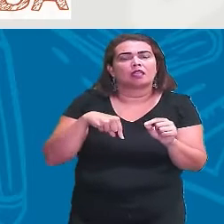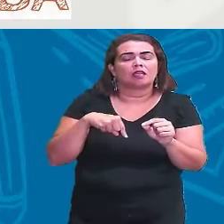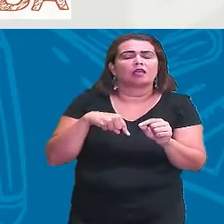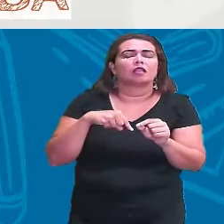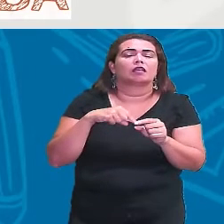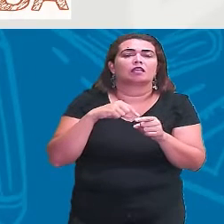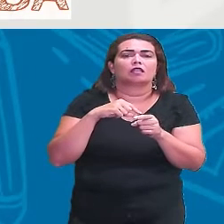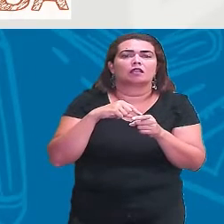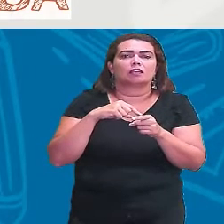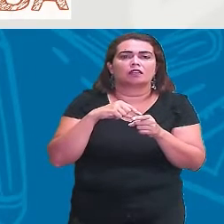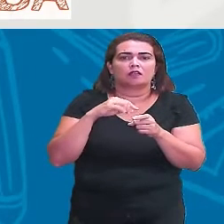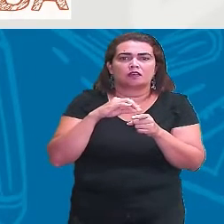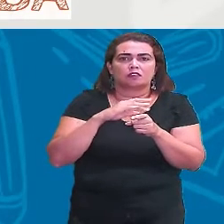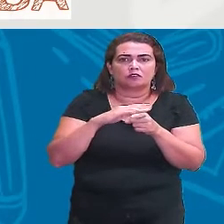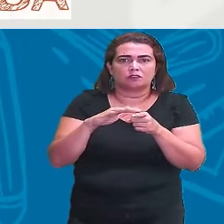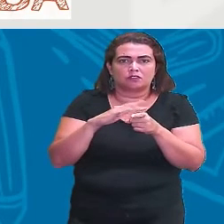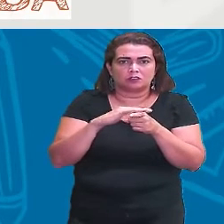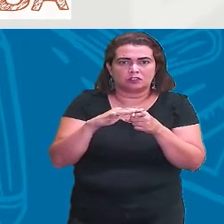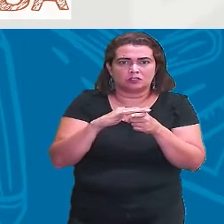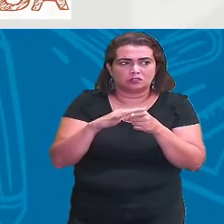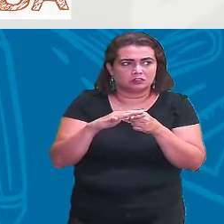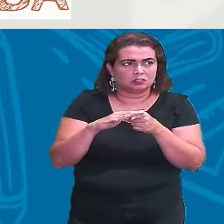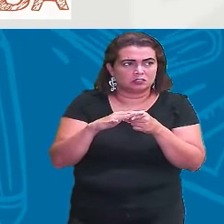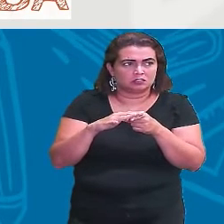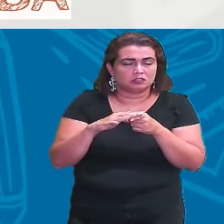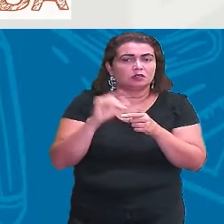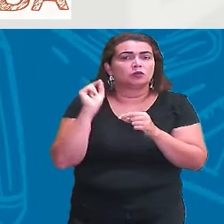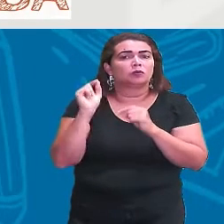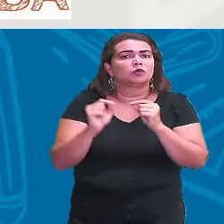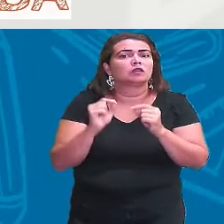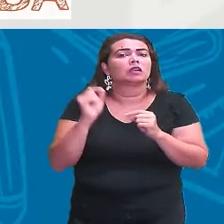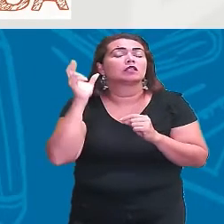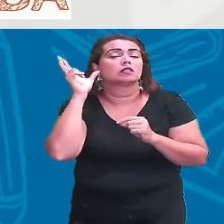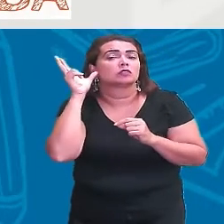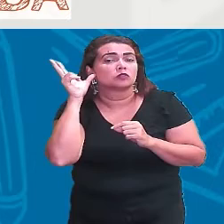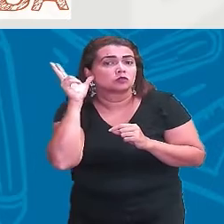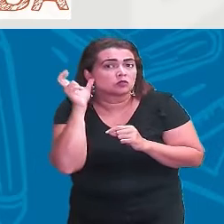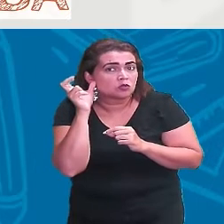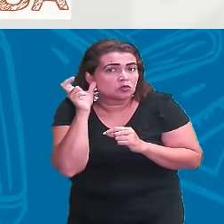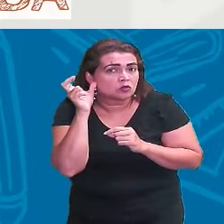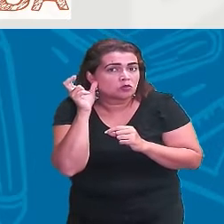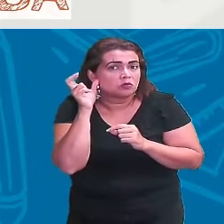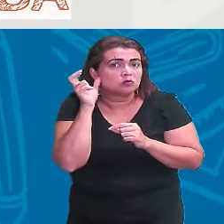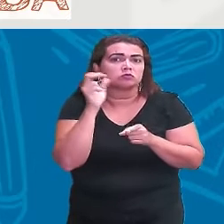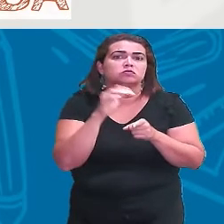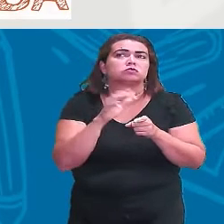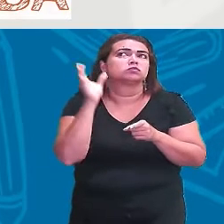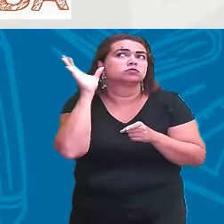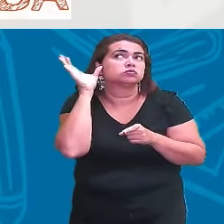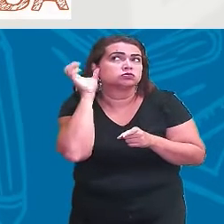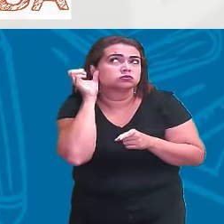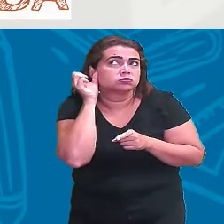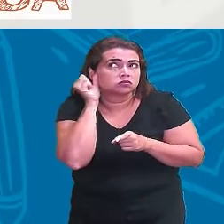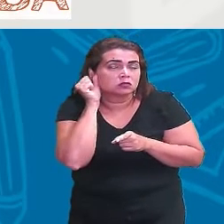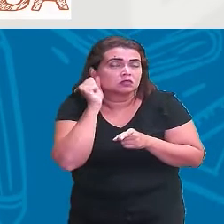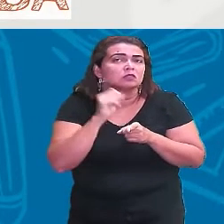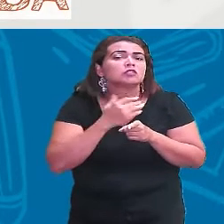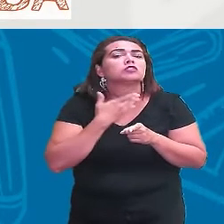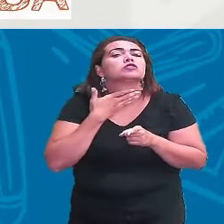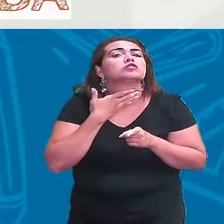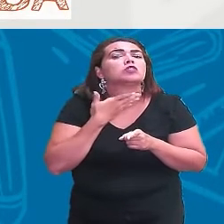né? Quando eu digo fonema, eu estou falando de som, tá? Então, é um som ou um grupo